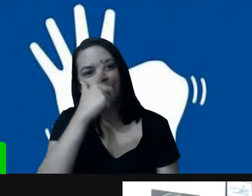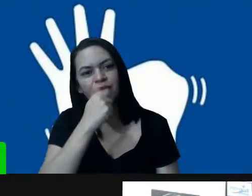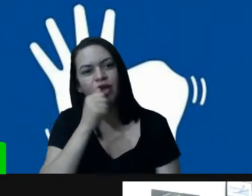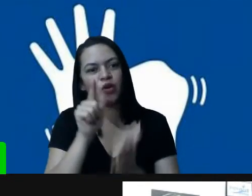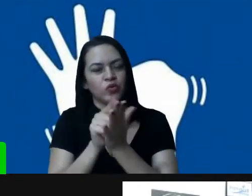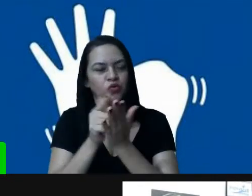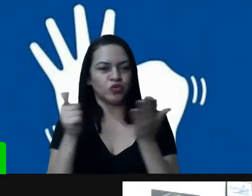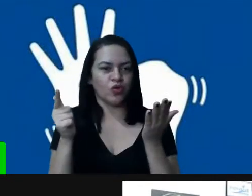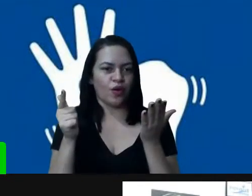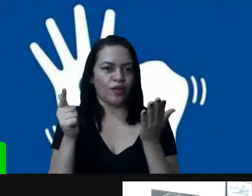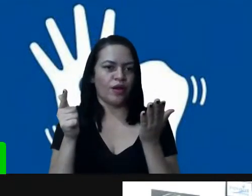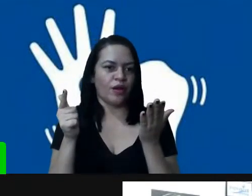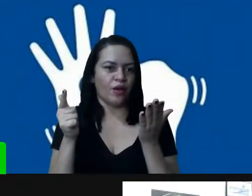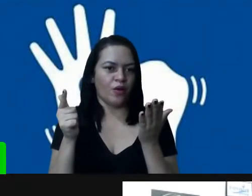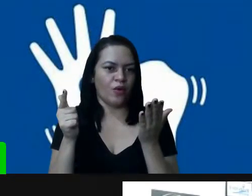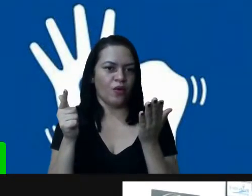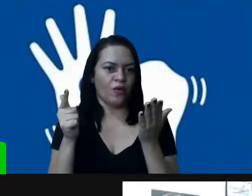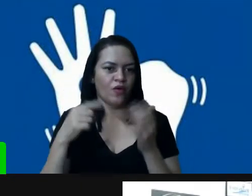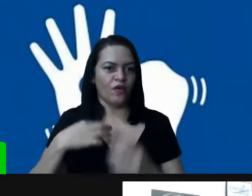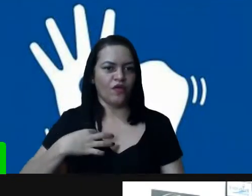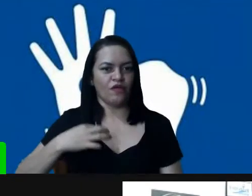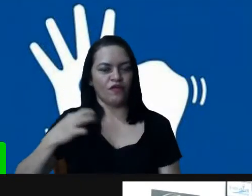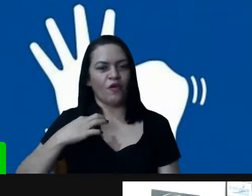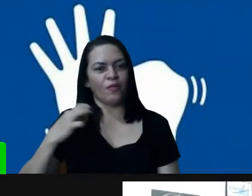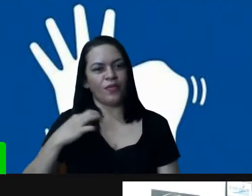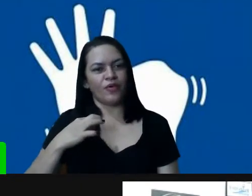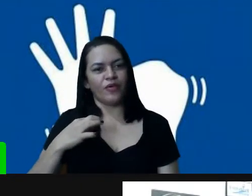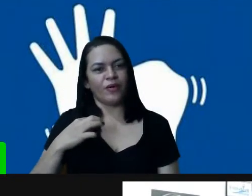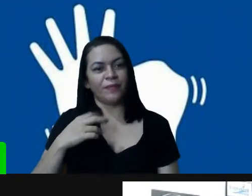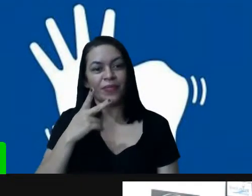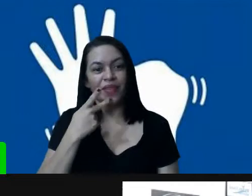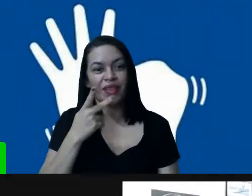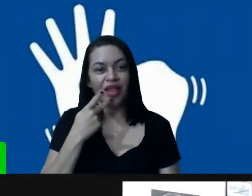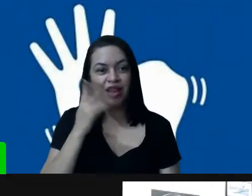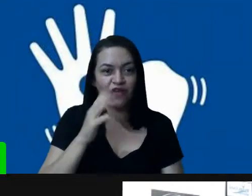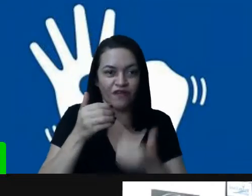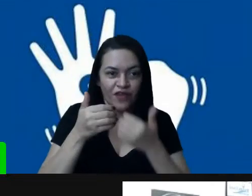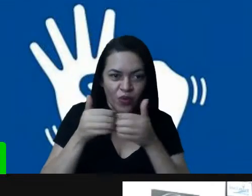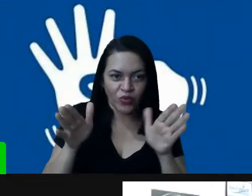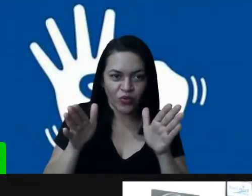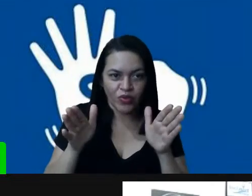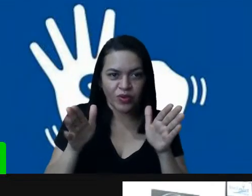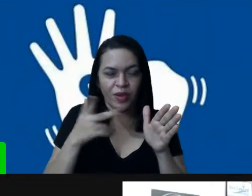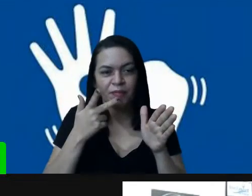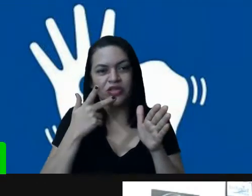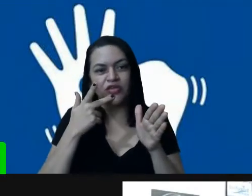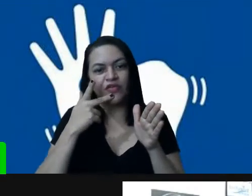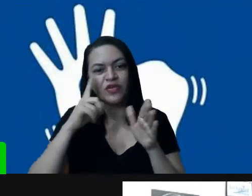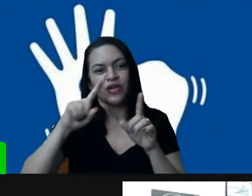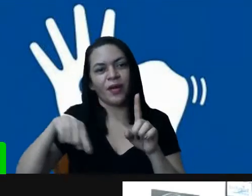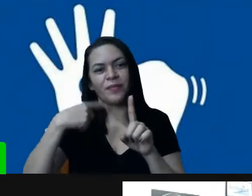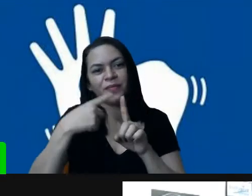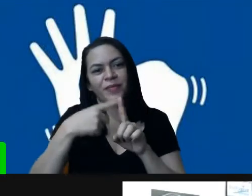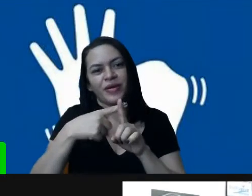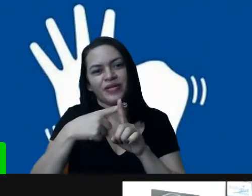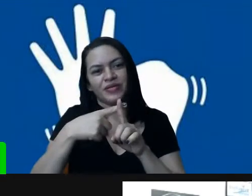jornal de forma voluntária. Bom, ela já falou no início do vídeo, mas eu vou dar mais uma brecha para ela falar, que